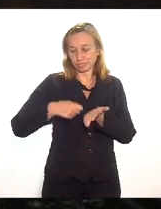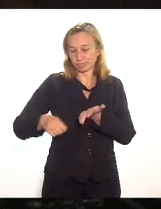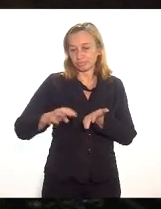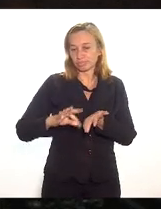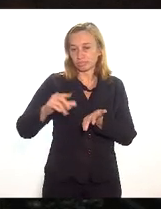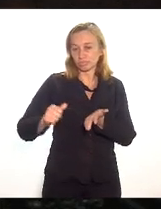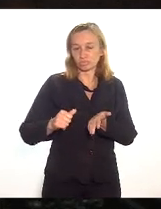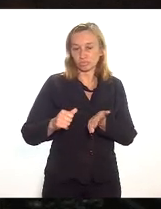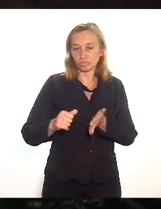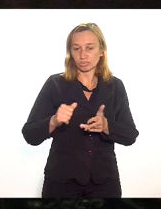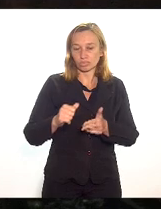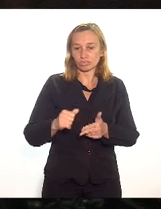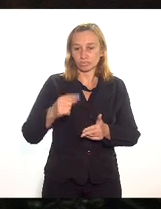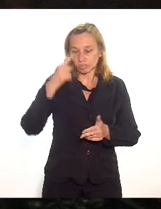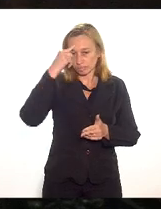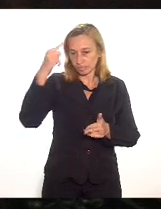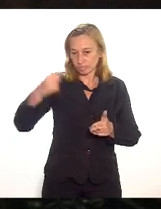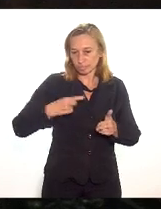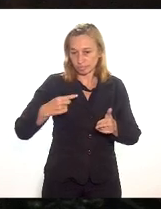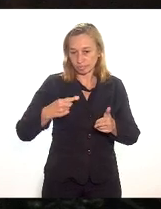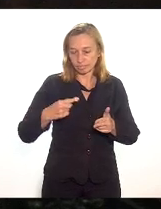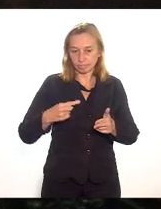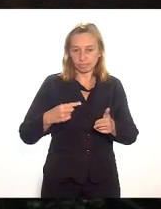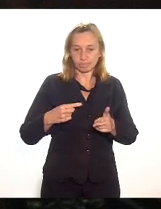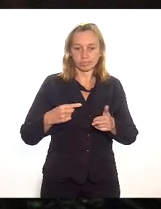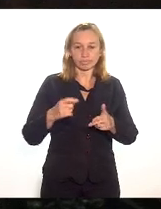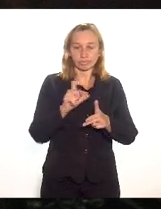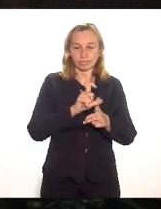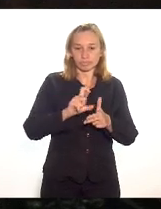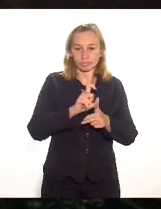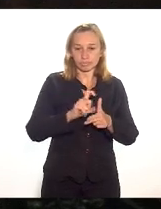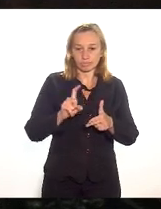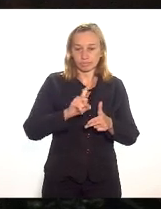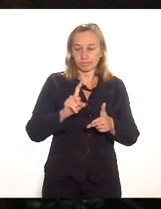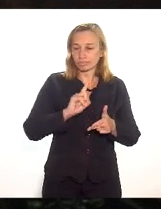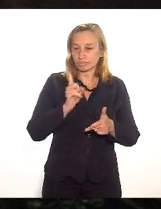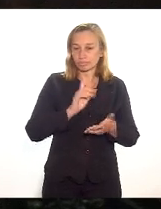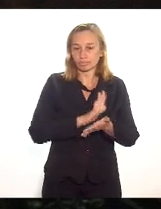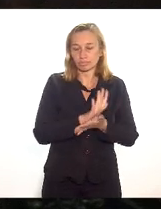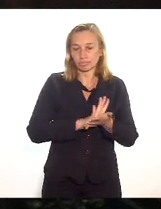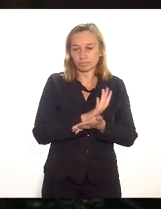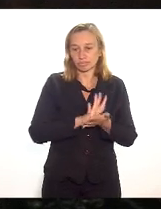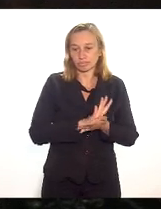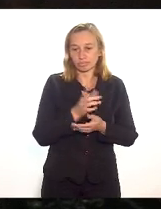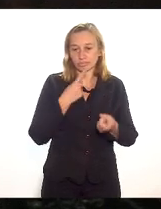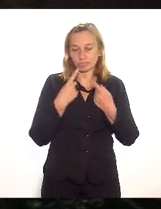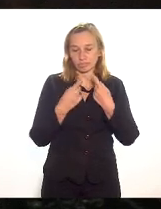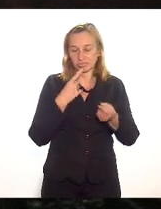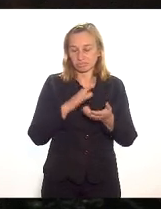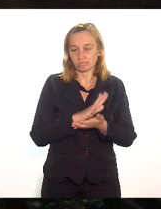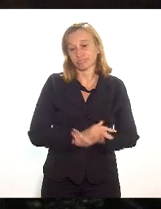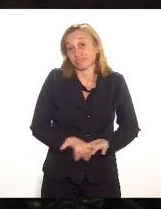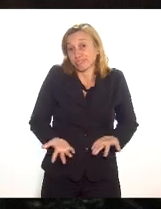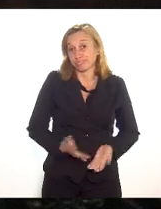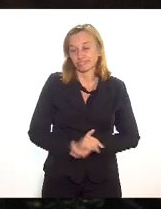vem do Executivo sem participar das discussões em relação ao desenvolvimento do Estado do Rio de Janeiro.